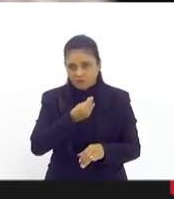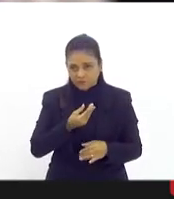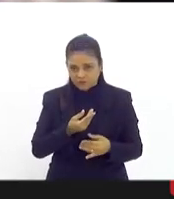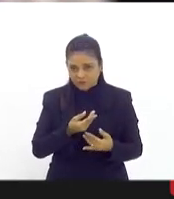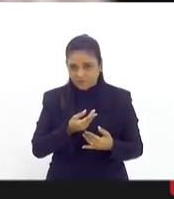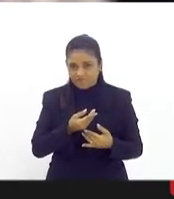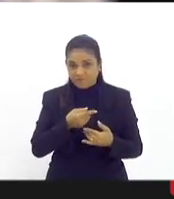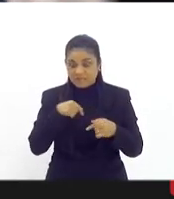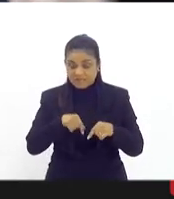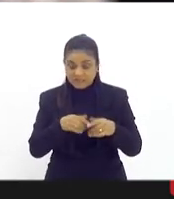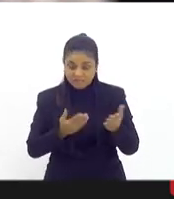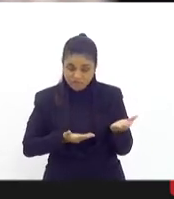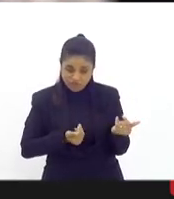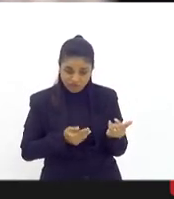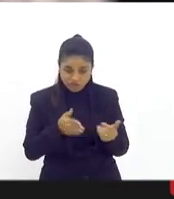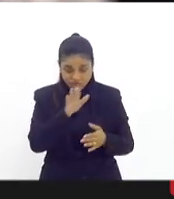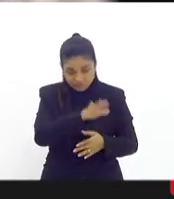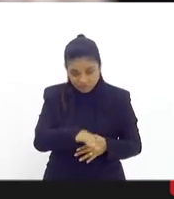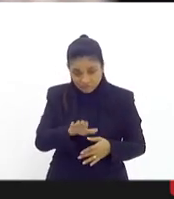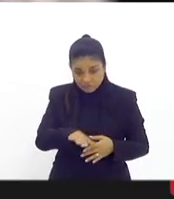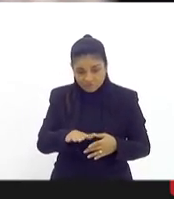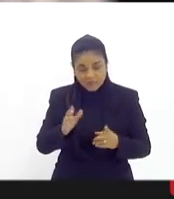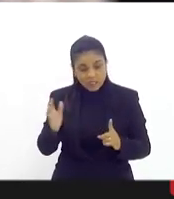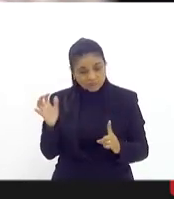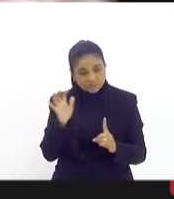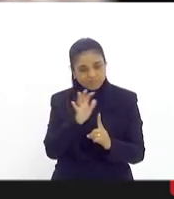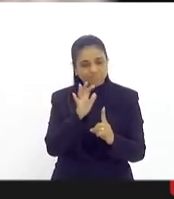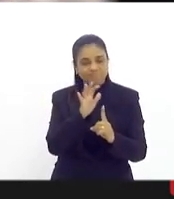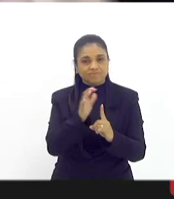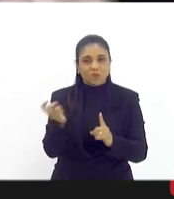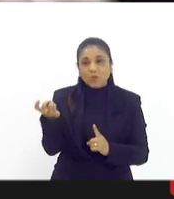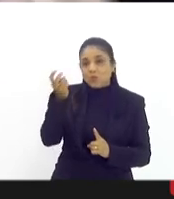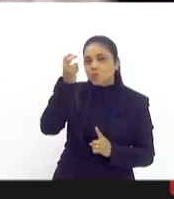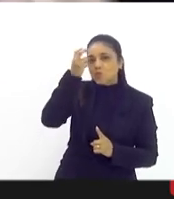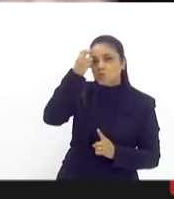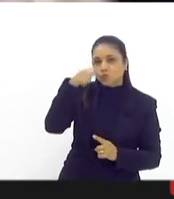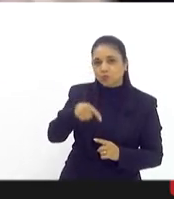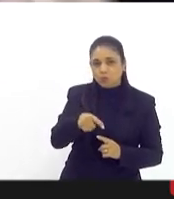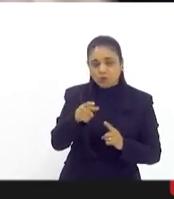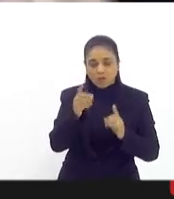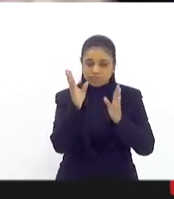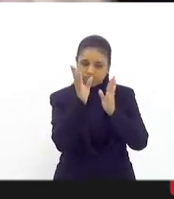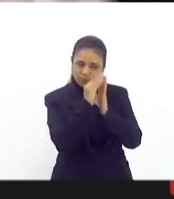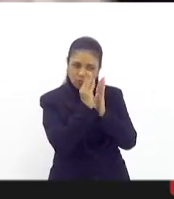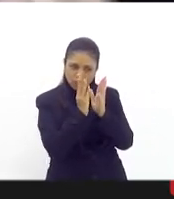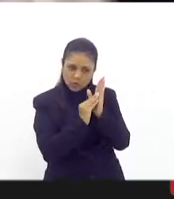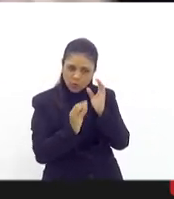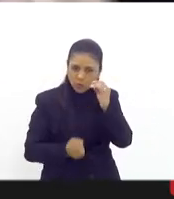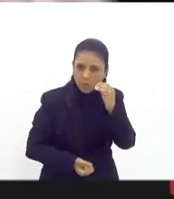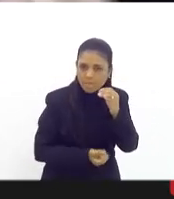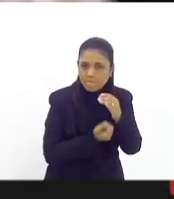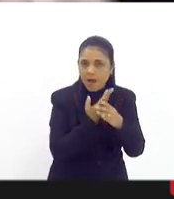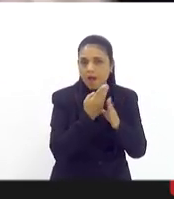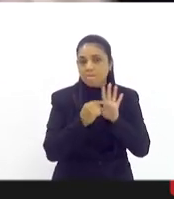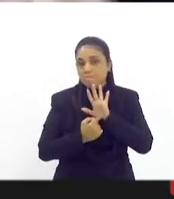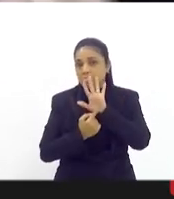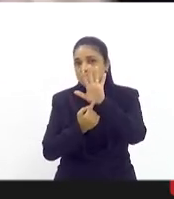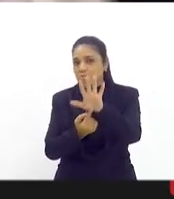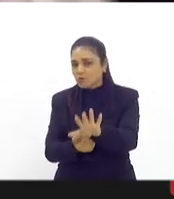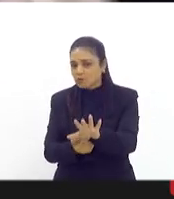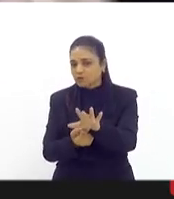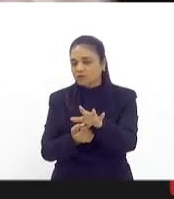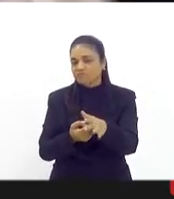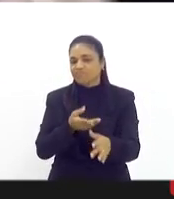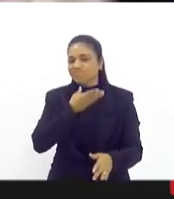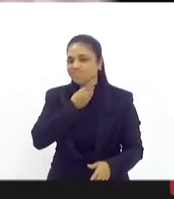estímulo, uma vontade cultural de botar conteúdo para fora mostrando que aquilo é